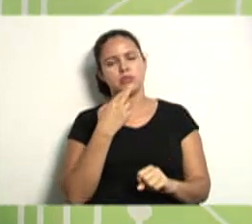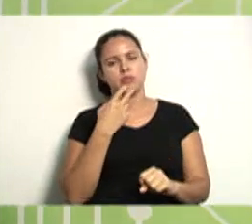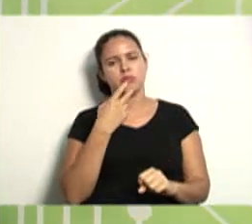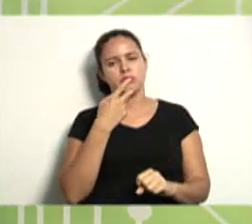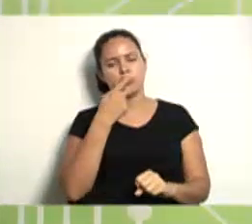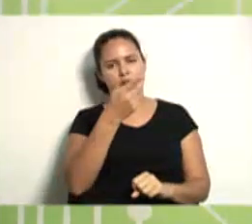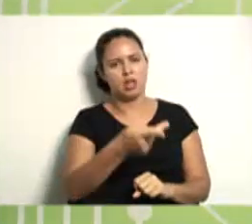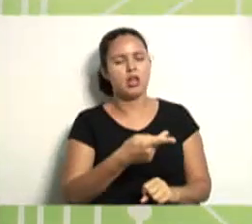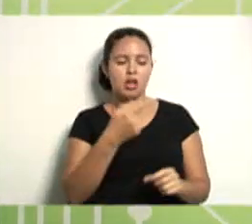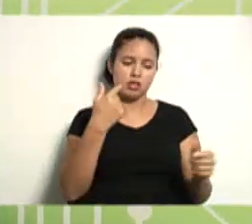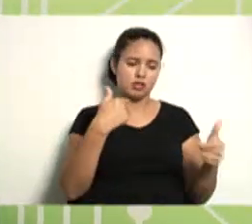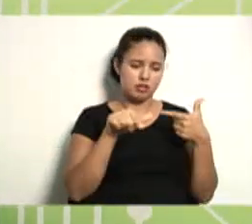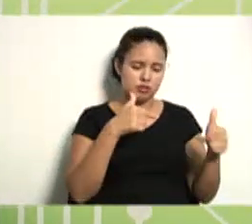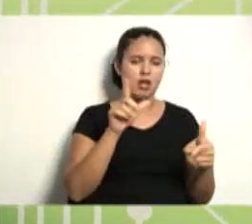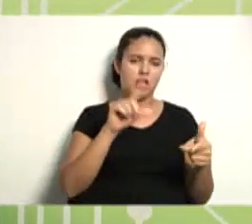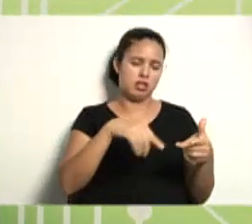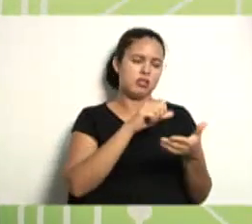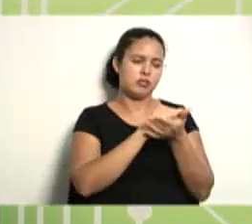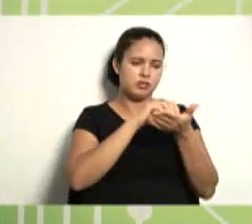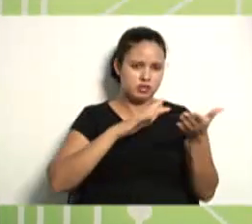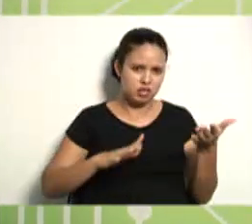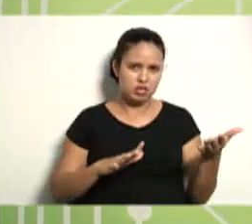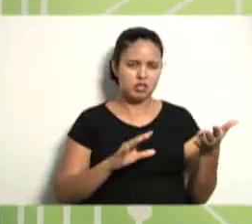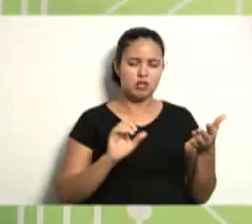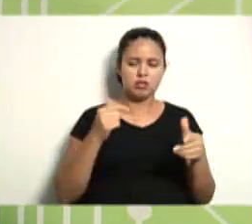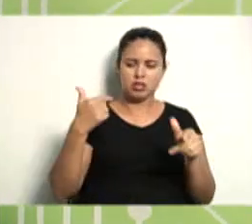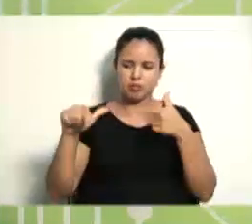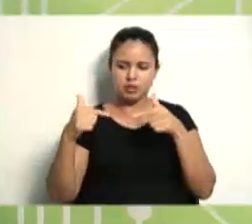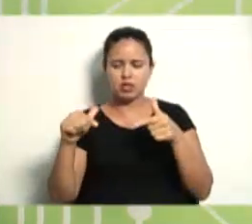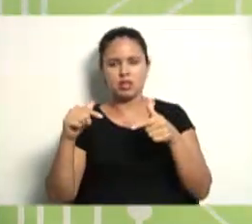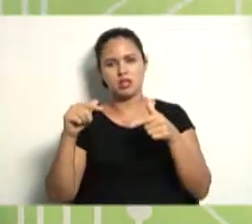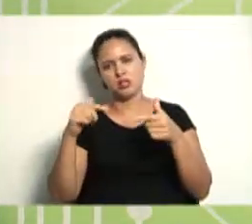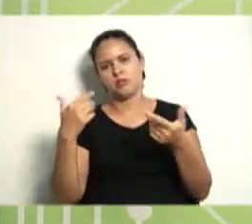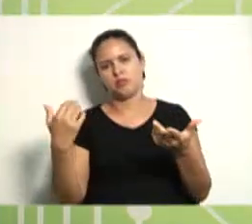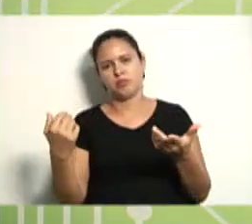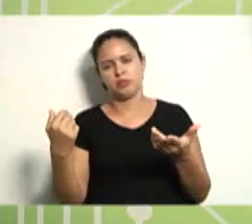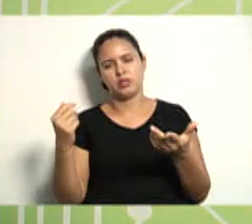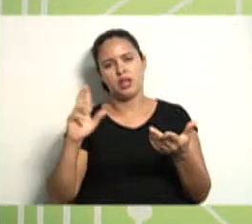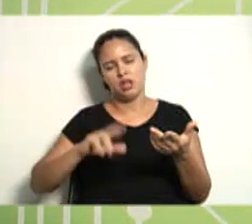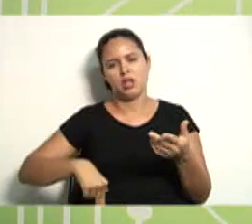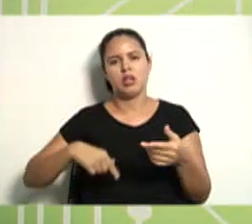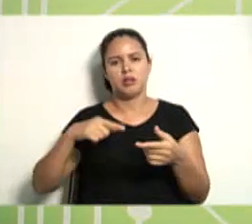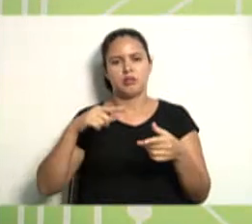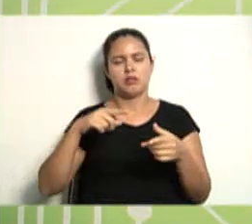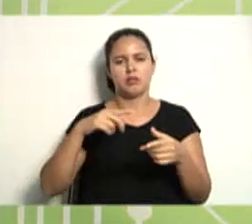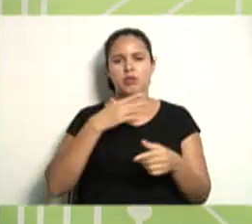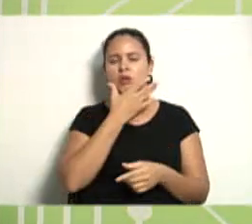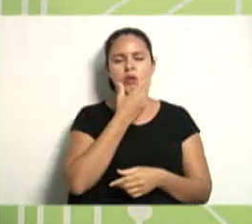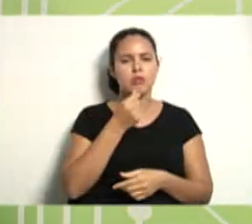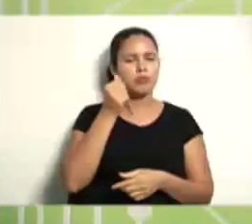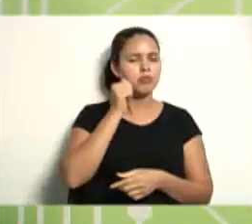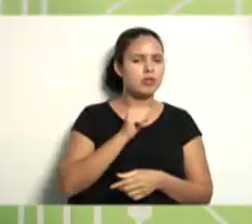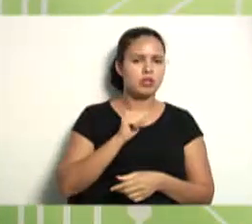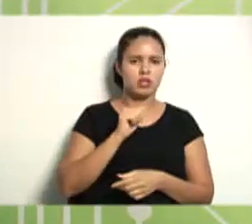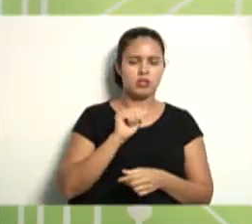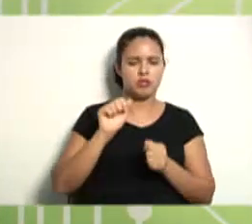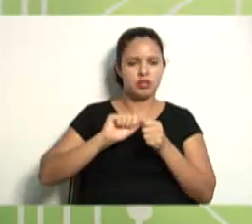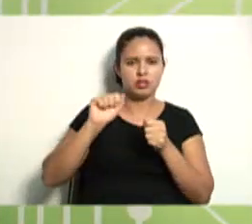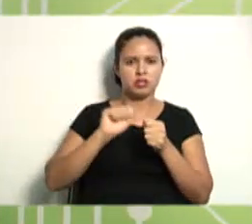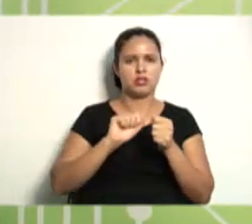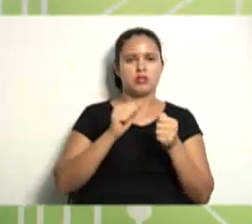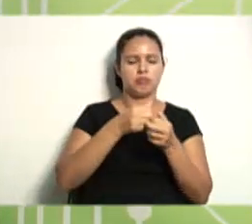trabalho, ele é uma atividade. O trabalho serve para o homem fazer coisas das quais